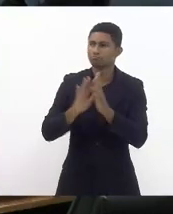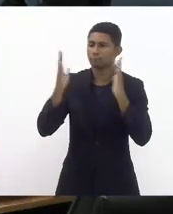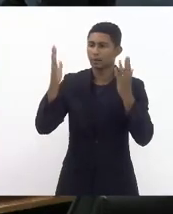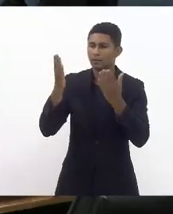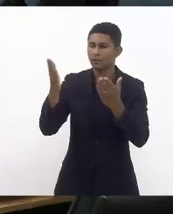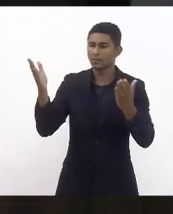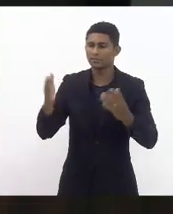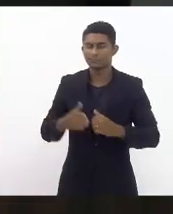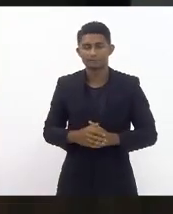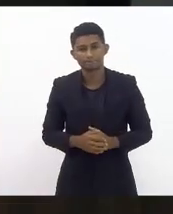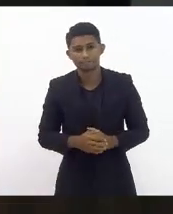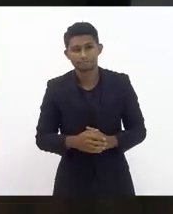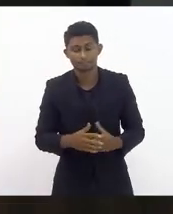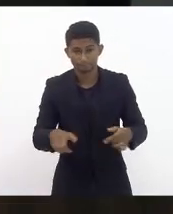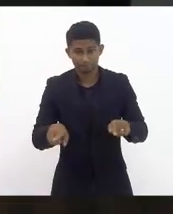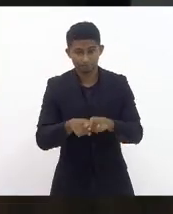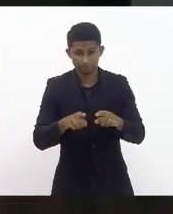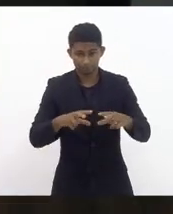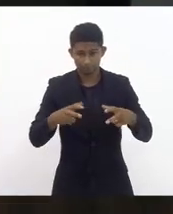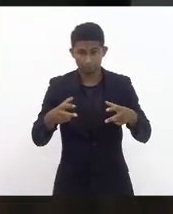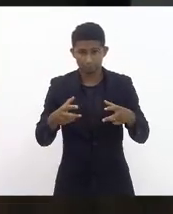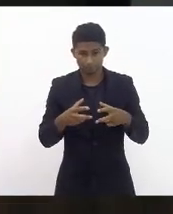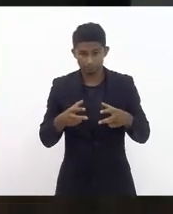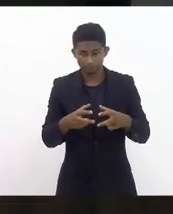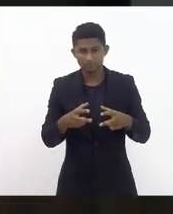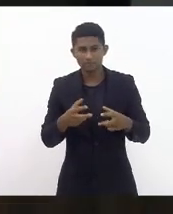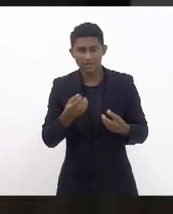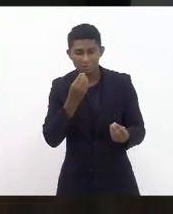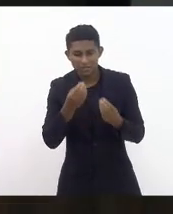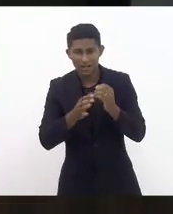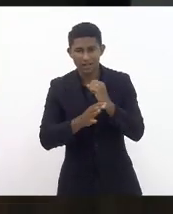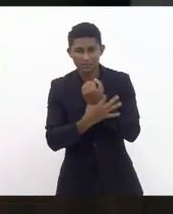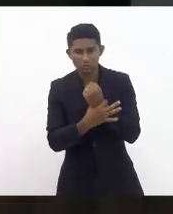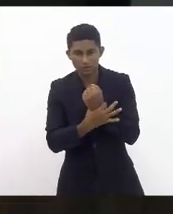Pela Comissão de Segurança Alimentar, deputado Charles Batista.